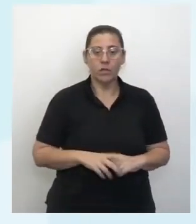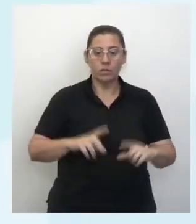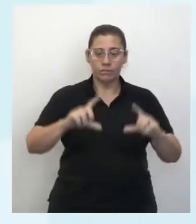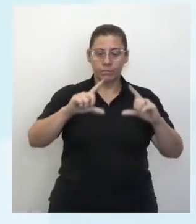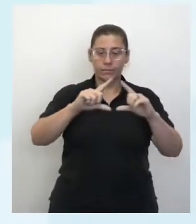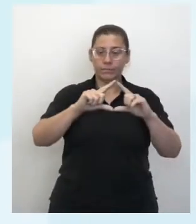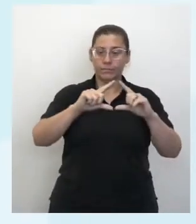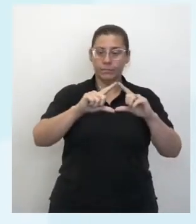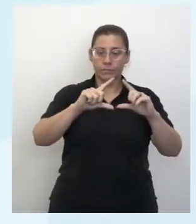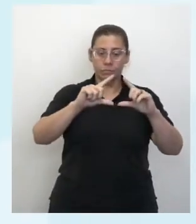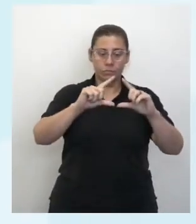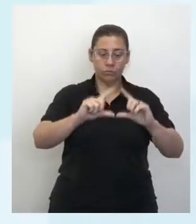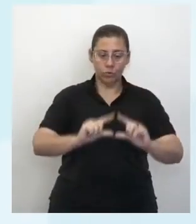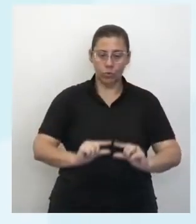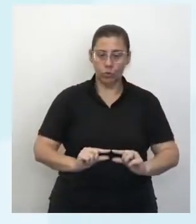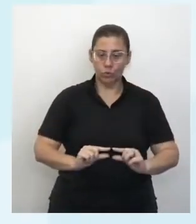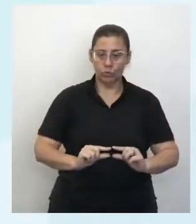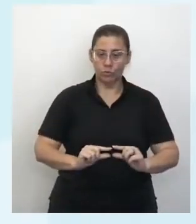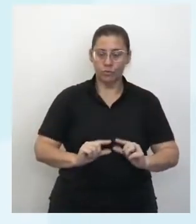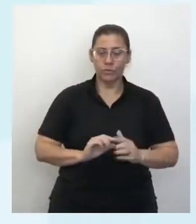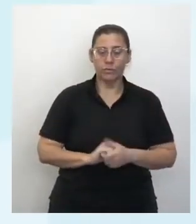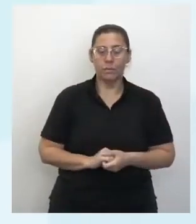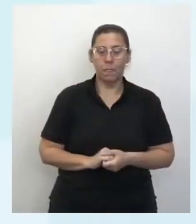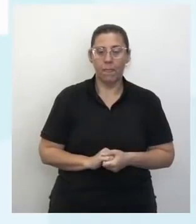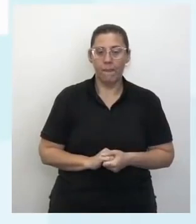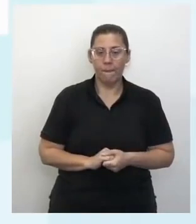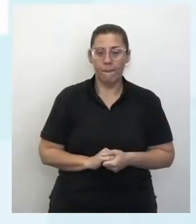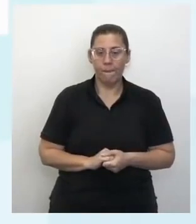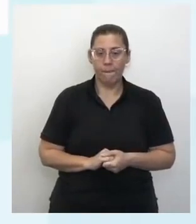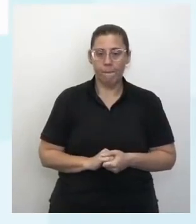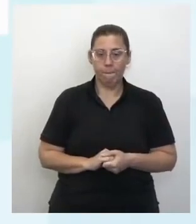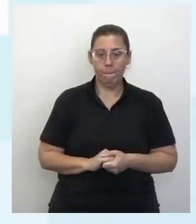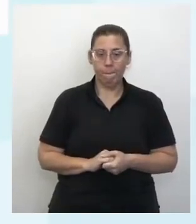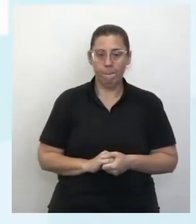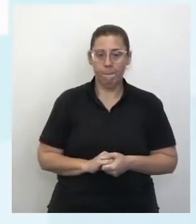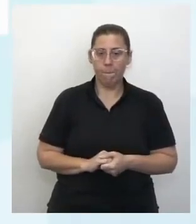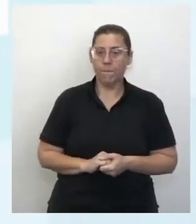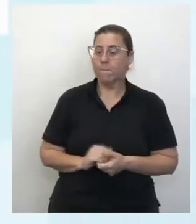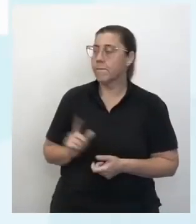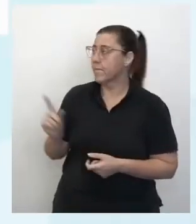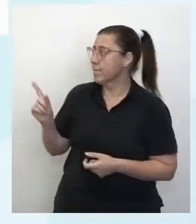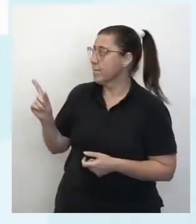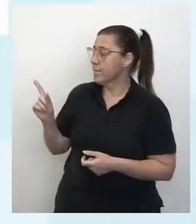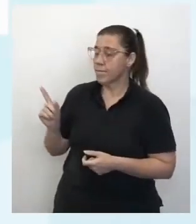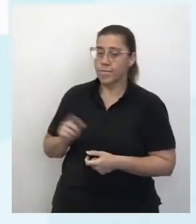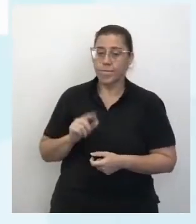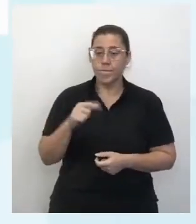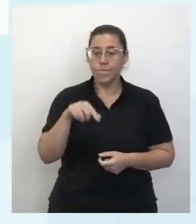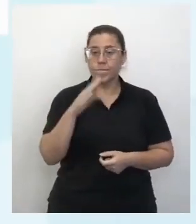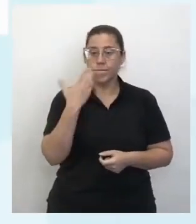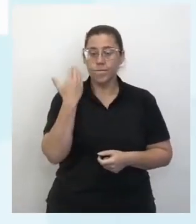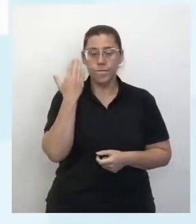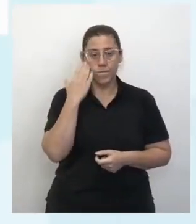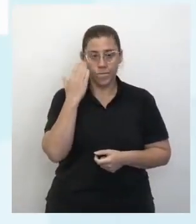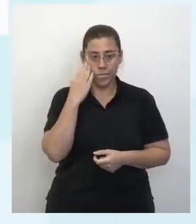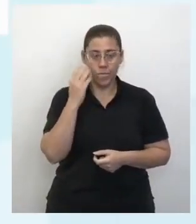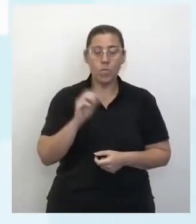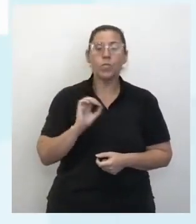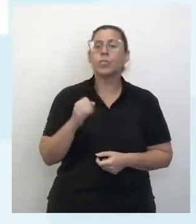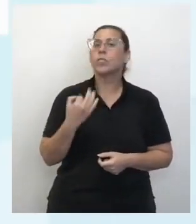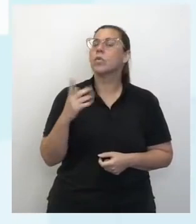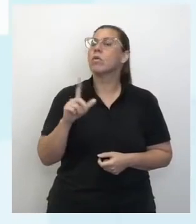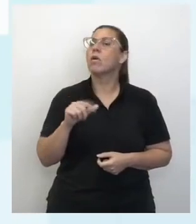reduzi, tá certo? Nós vamos falar desses casos então, beleza? Vamos lá. Só uma coisa que vocês têm que saber, ó. O que